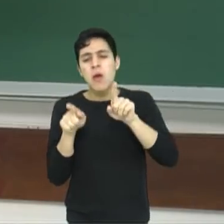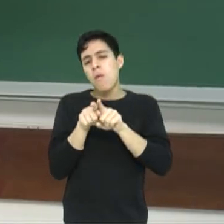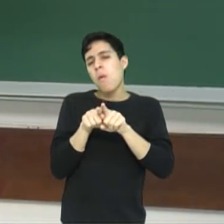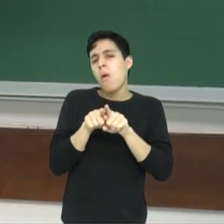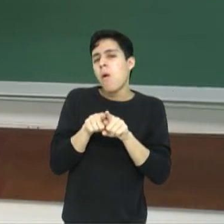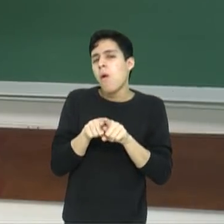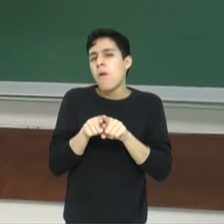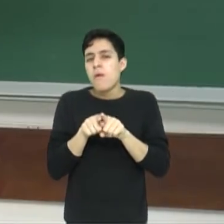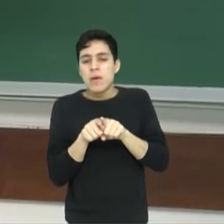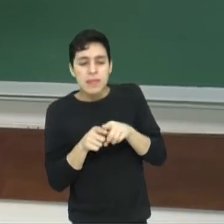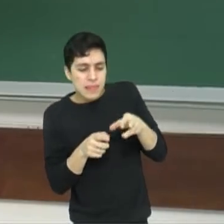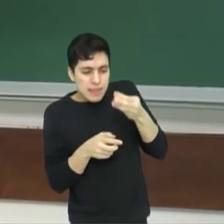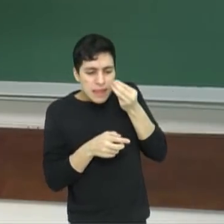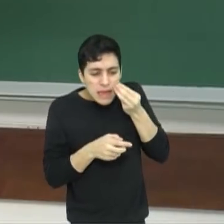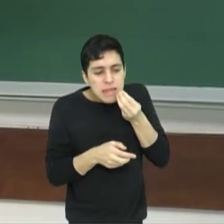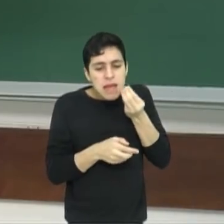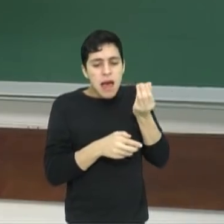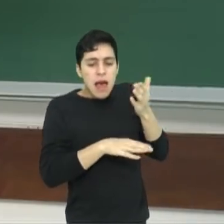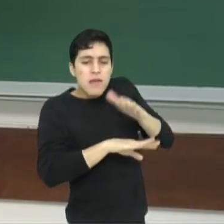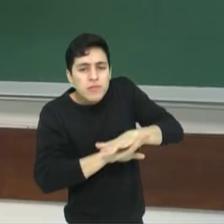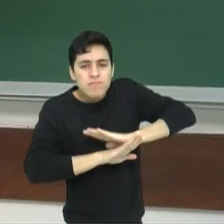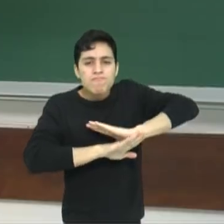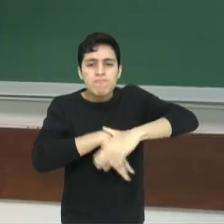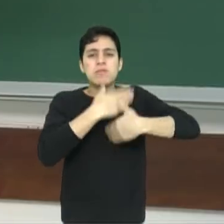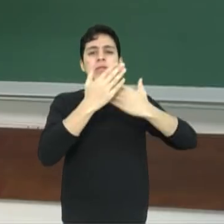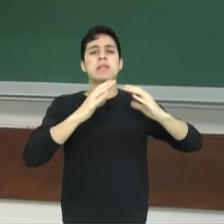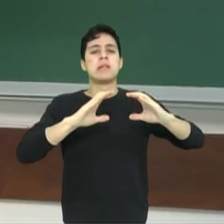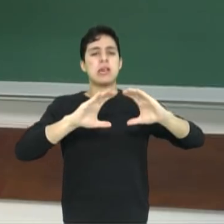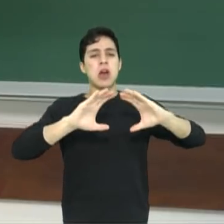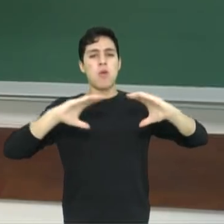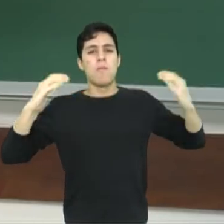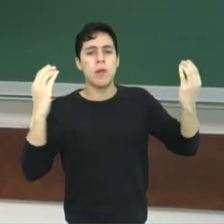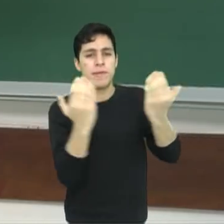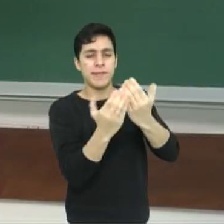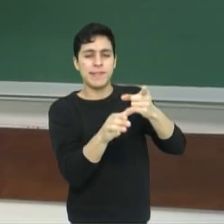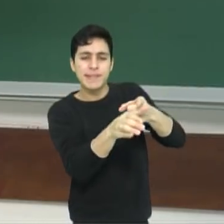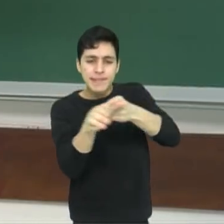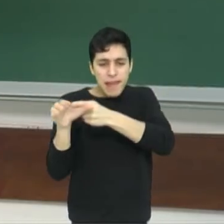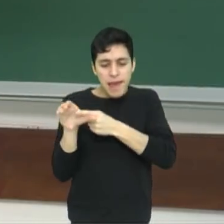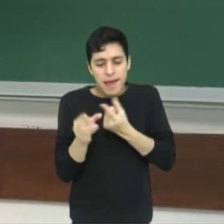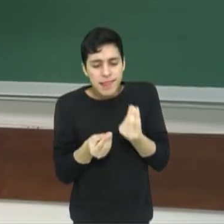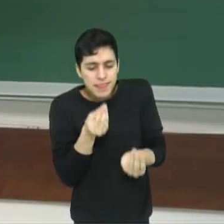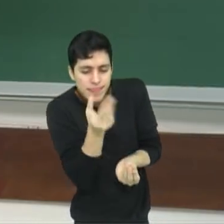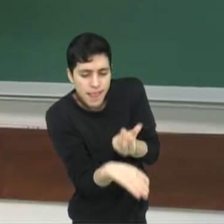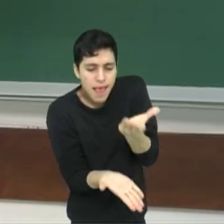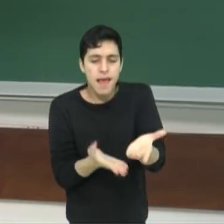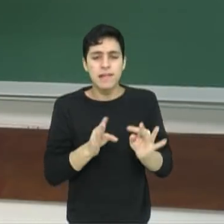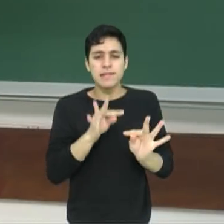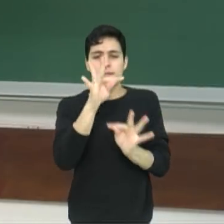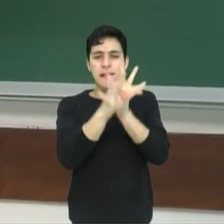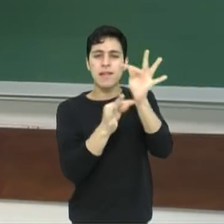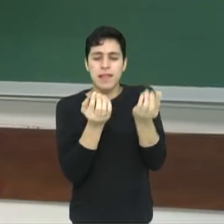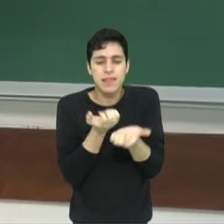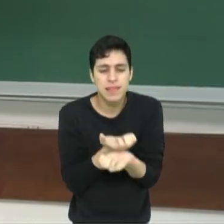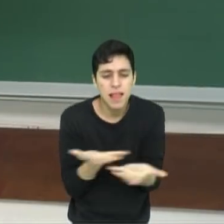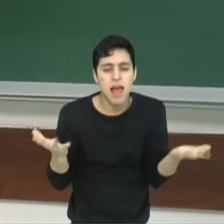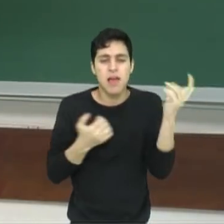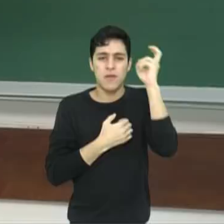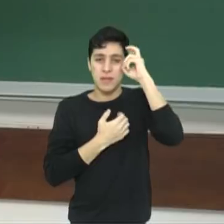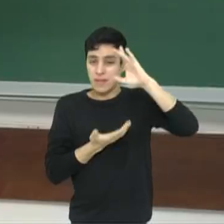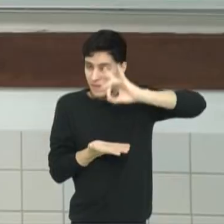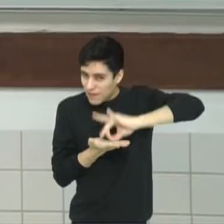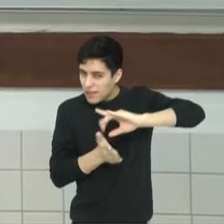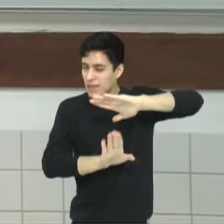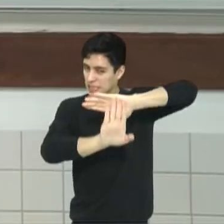justificativa de missão civilizatória, tecnológica, de levar progresso, levar cultura, mas na